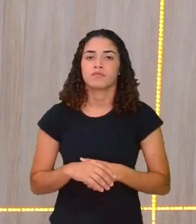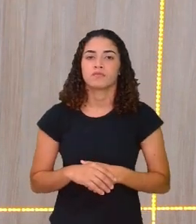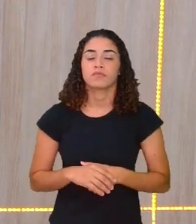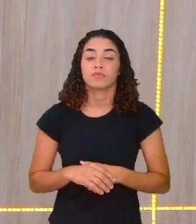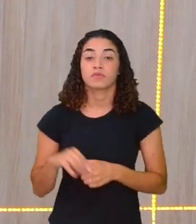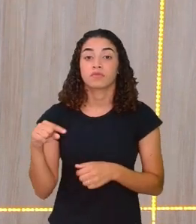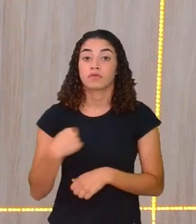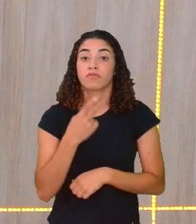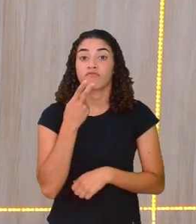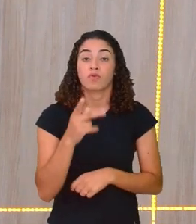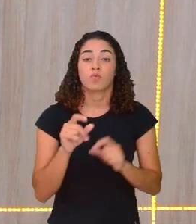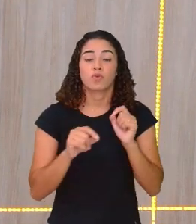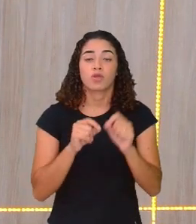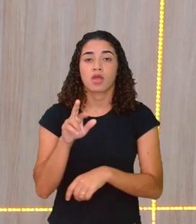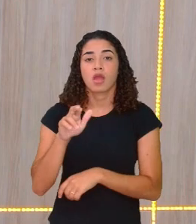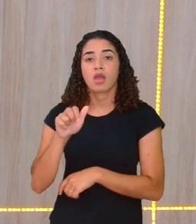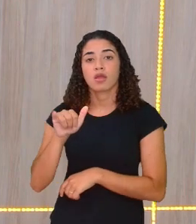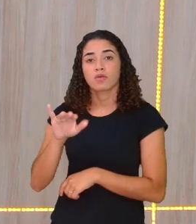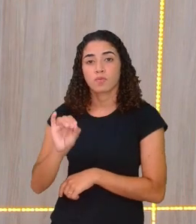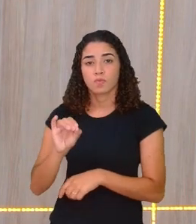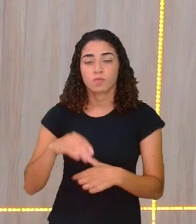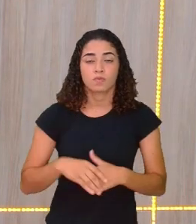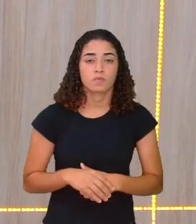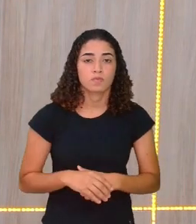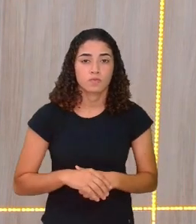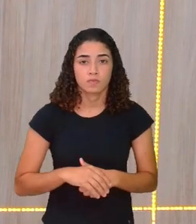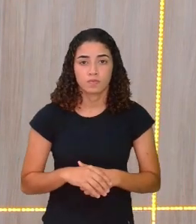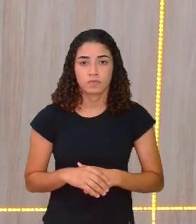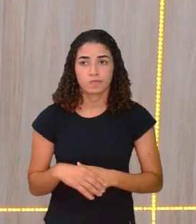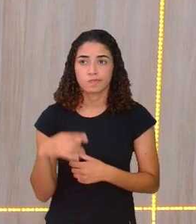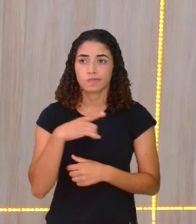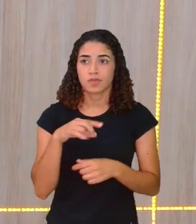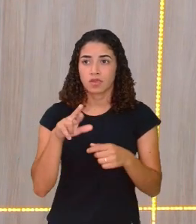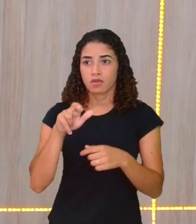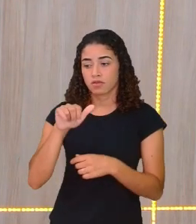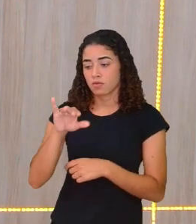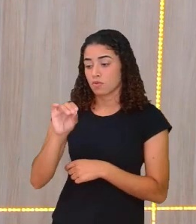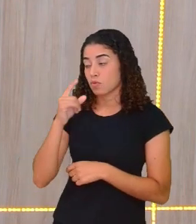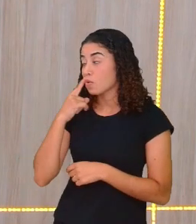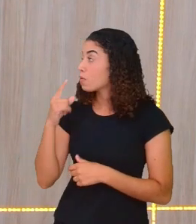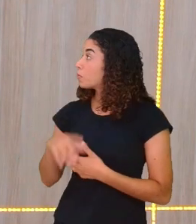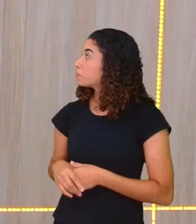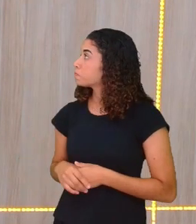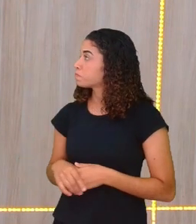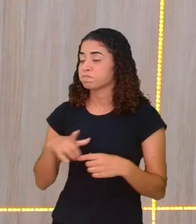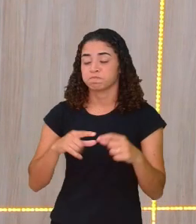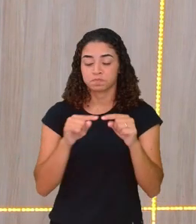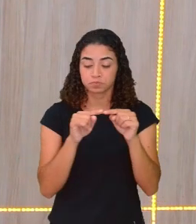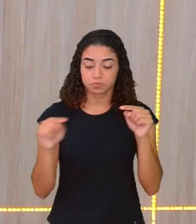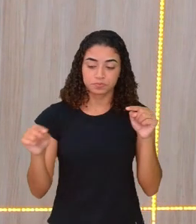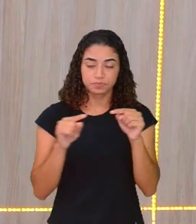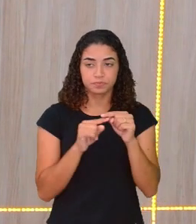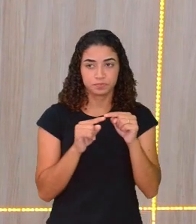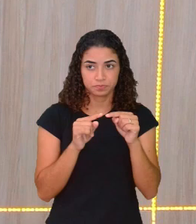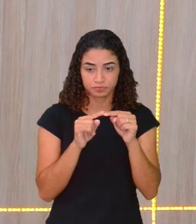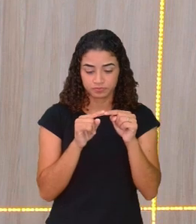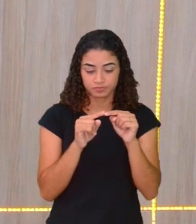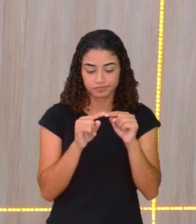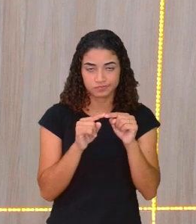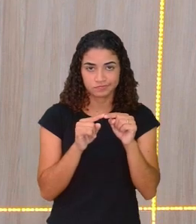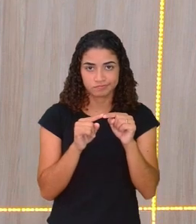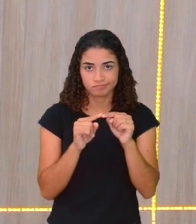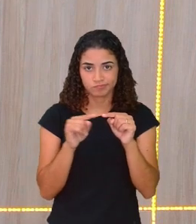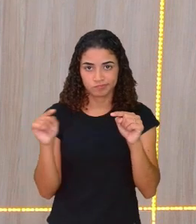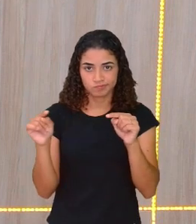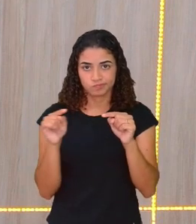chama de raio. Aqui eu tenho raio, o segmento de reta que vai aqui da borda